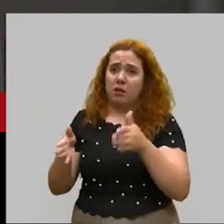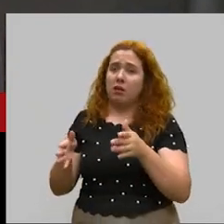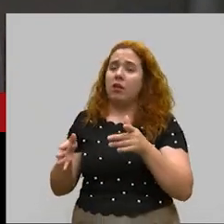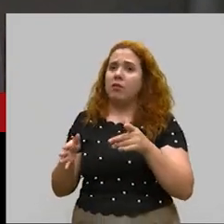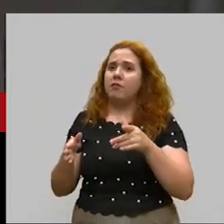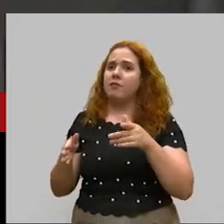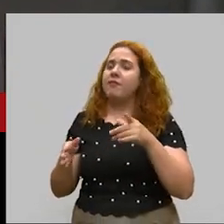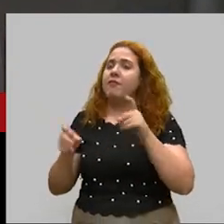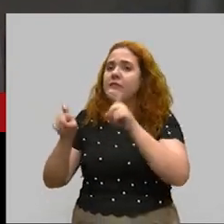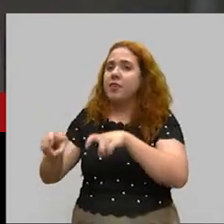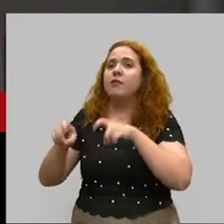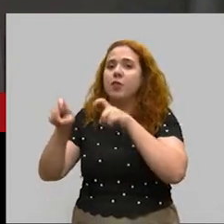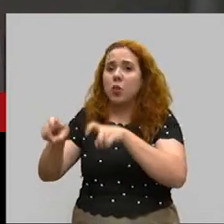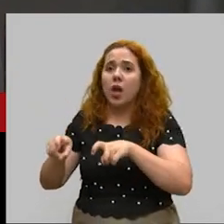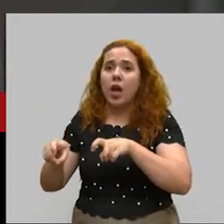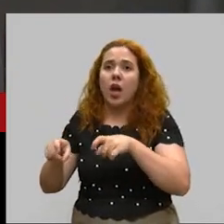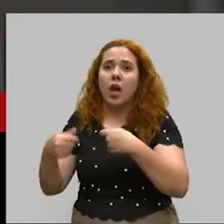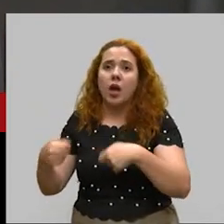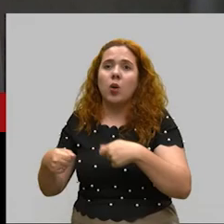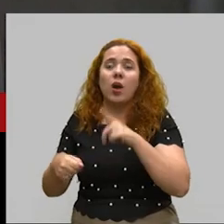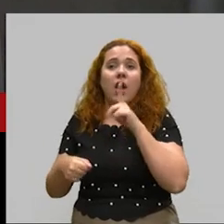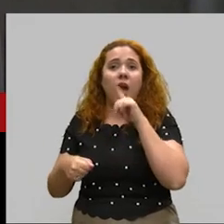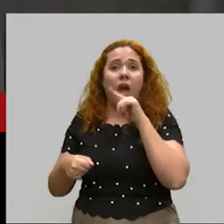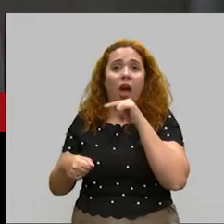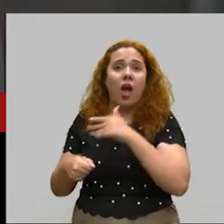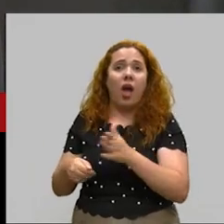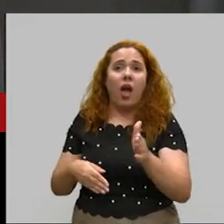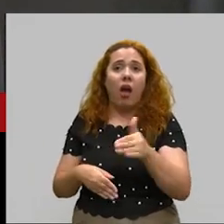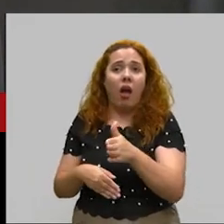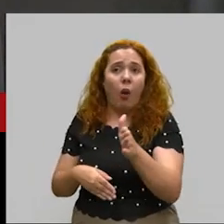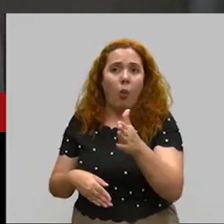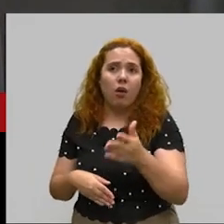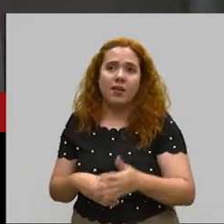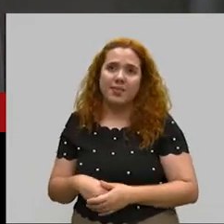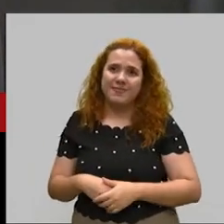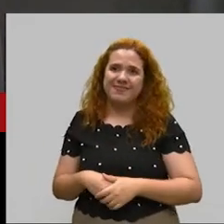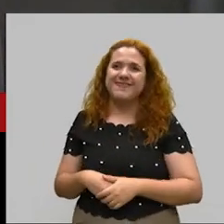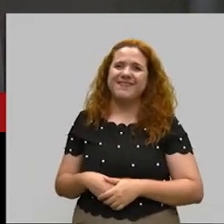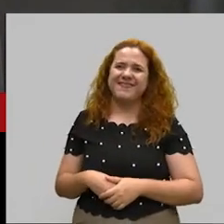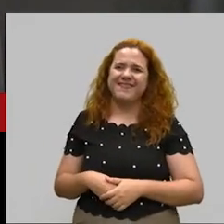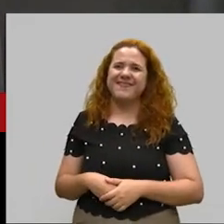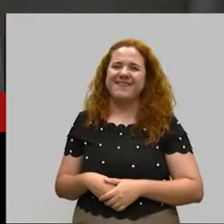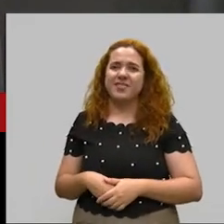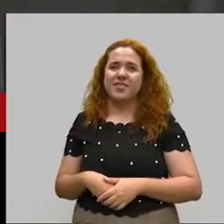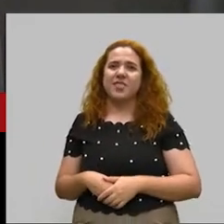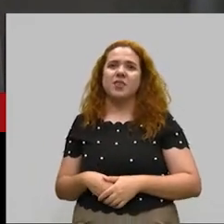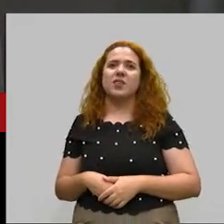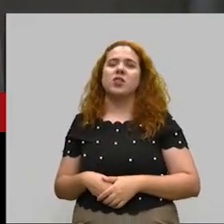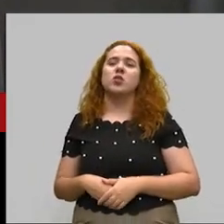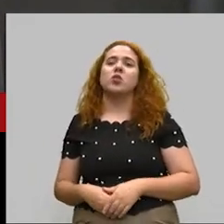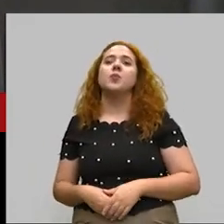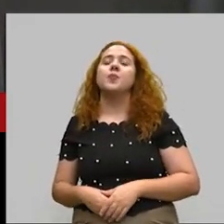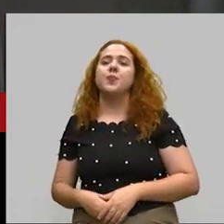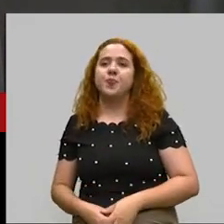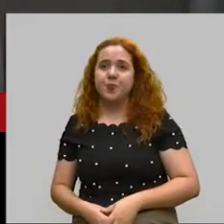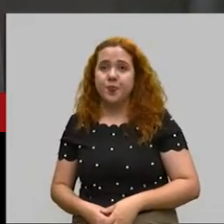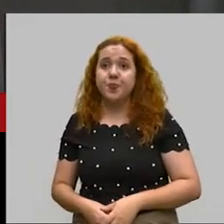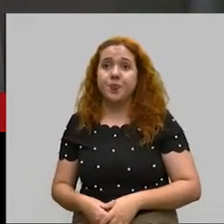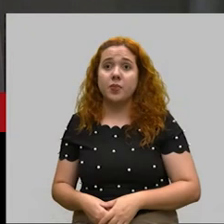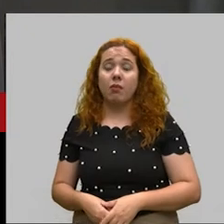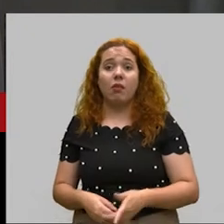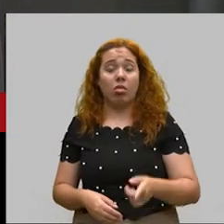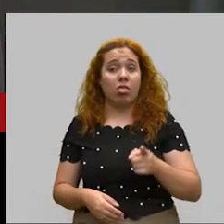terra né no campo ainda é o endereço muitas vezes o endereço do Rio do Córrego né nós não